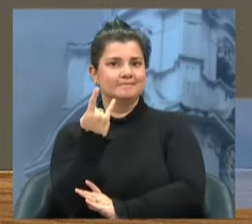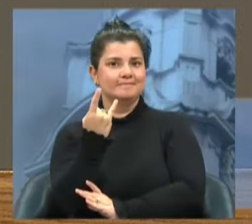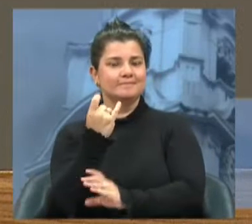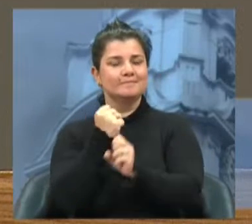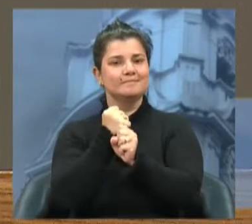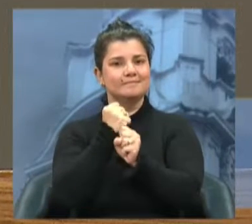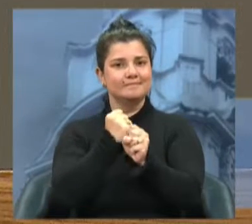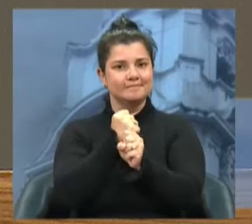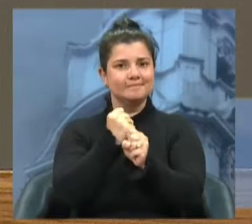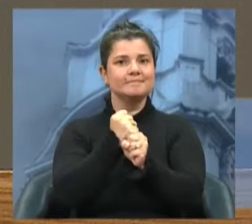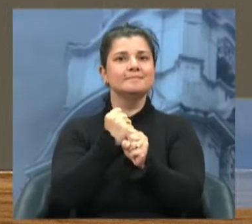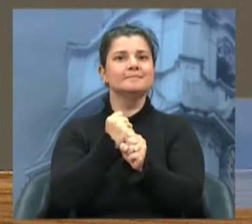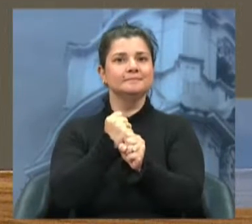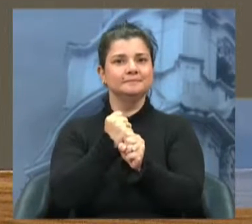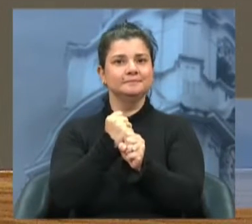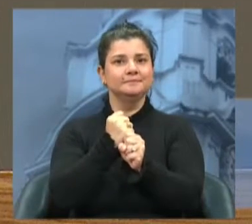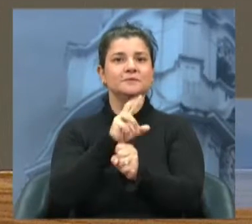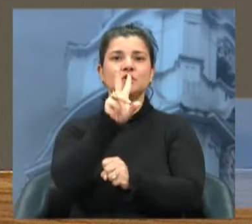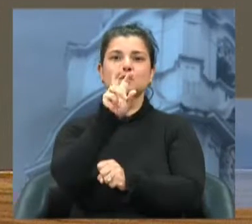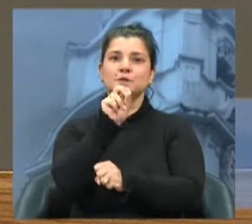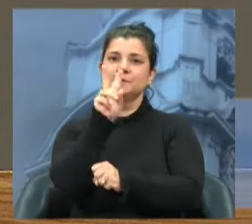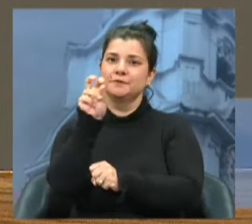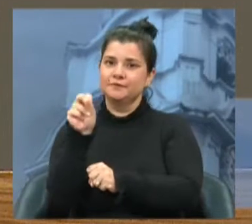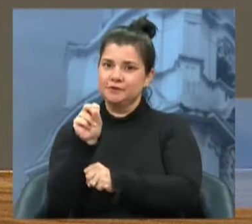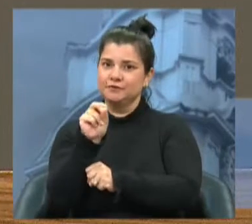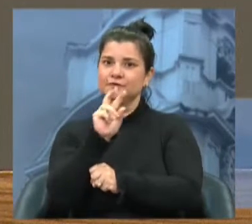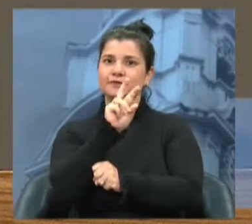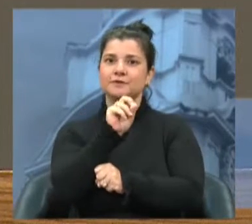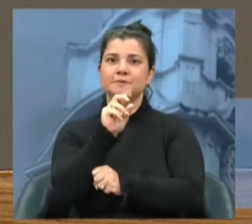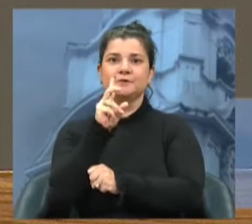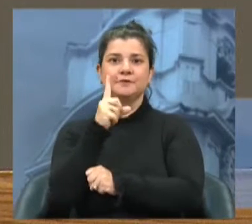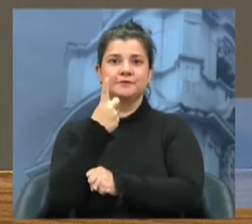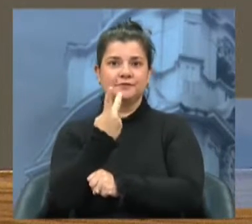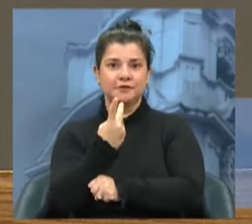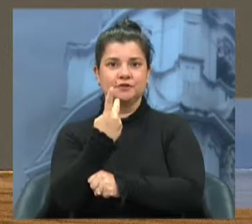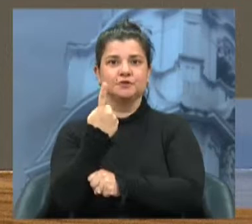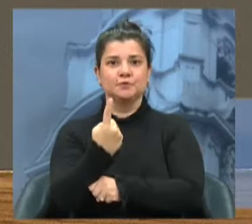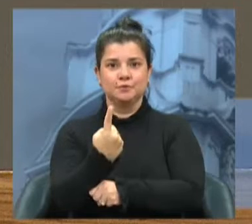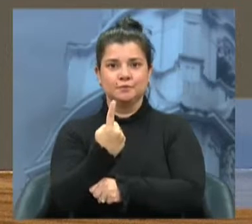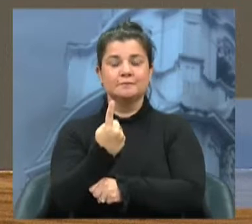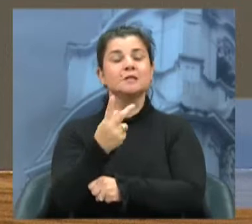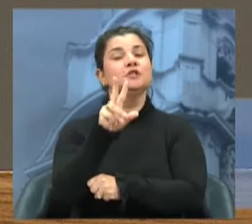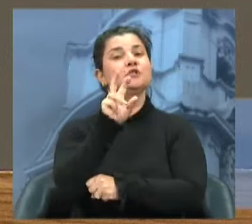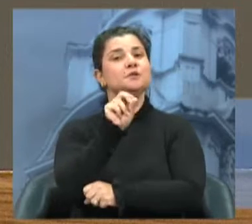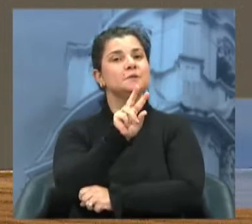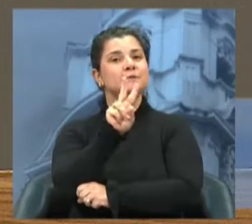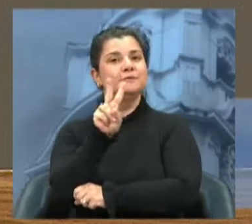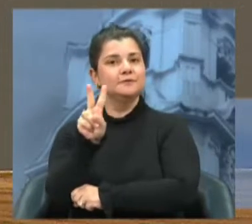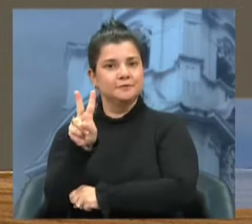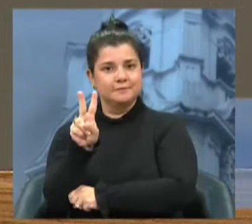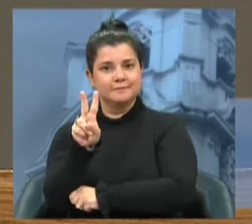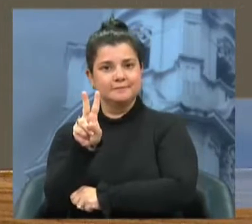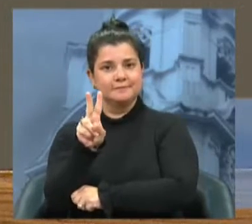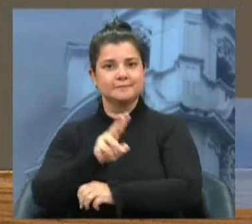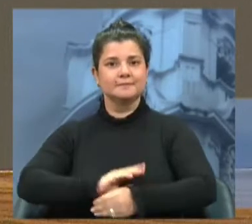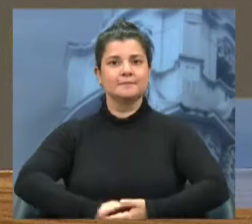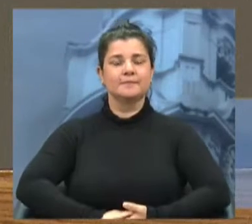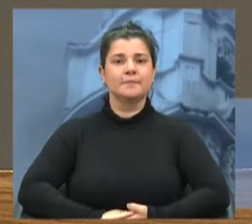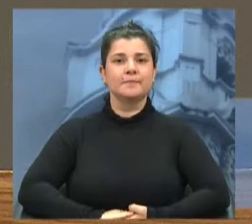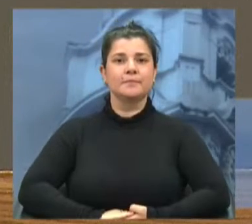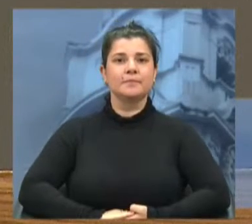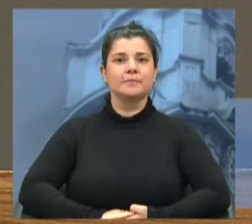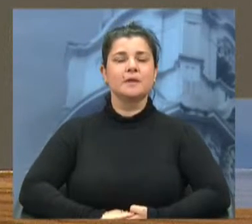anos, de 2020, 2021 e desse ano 2022.